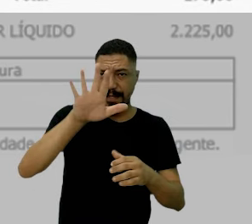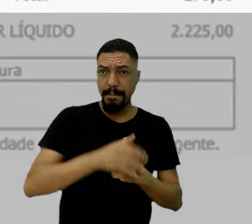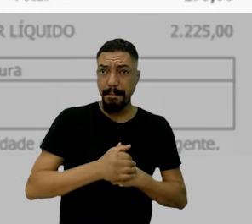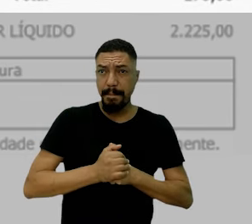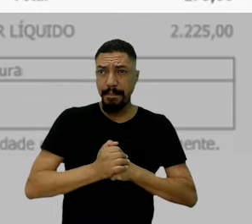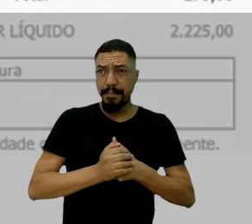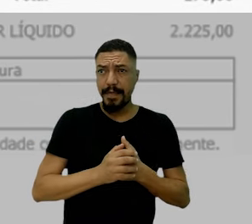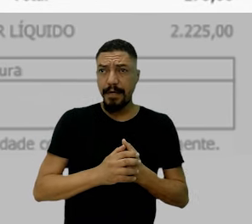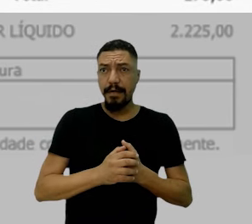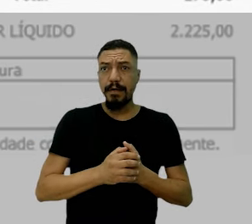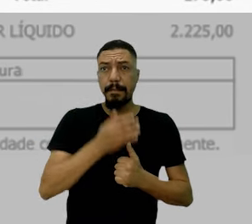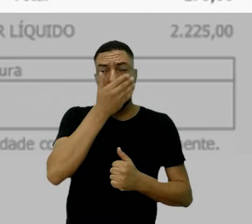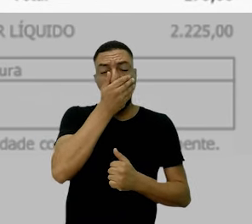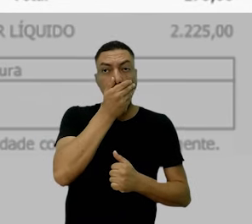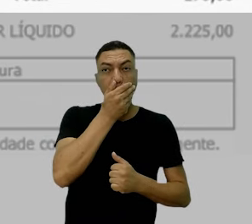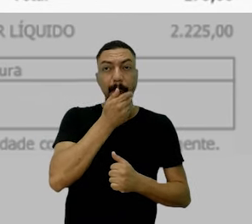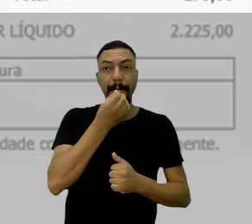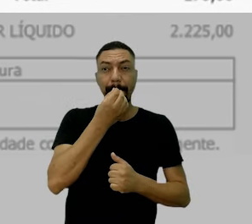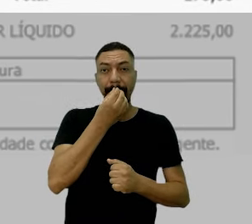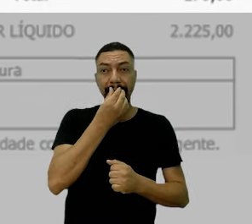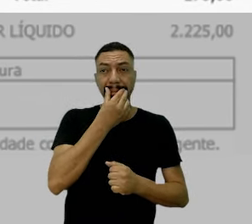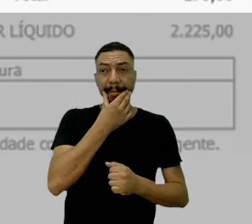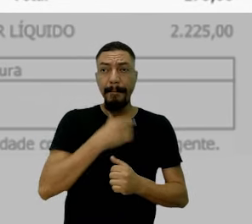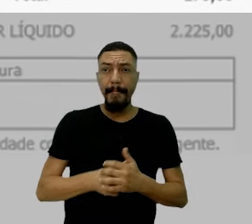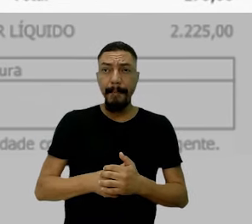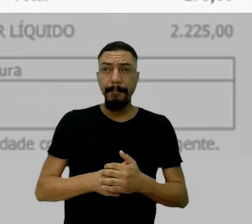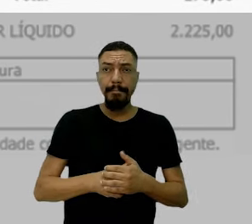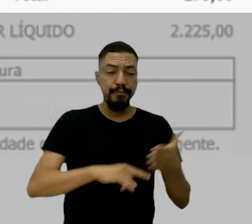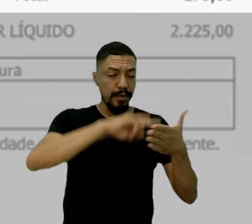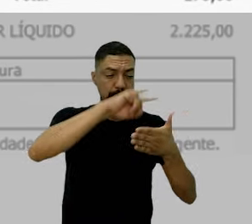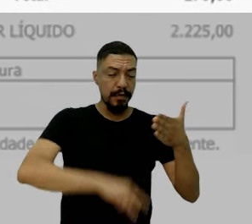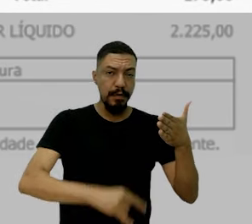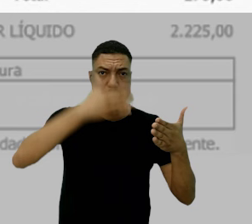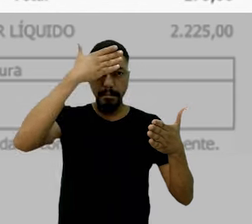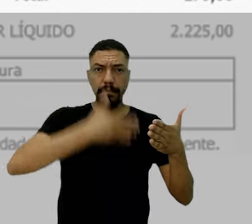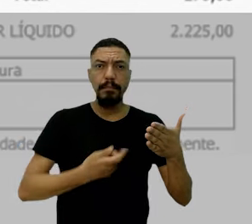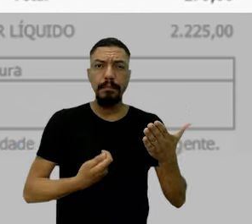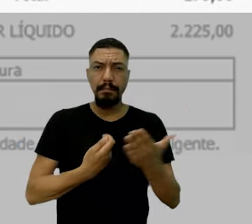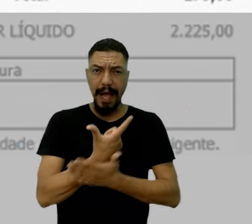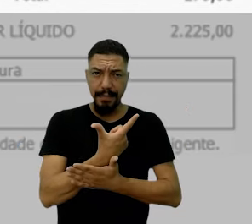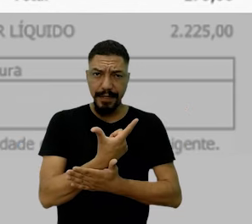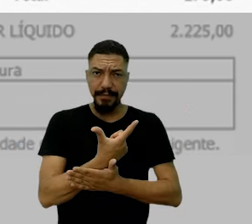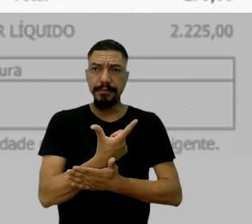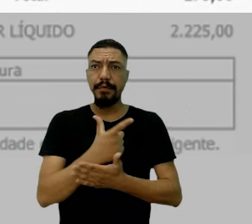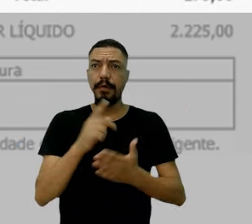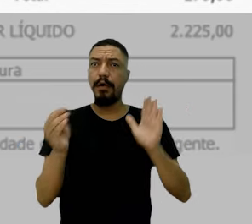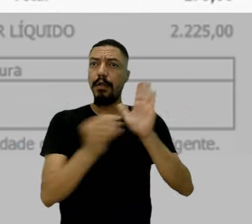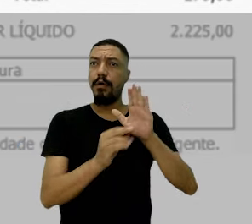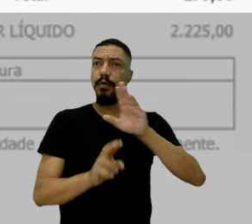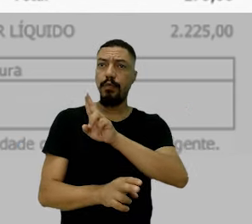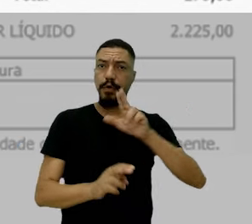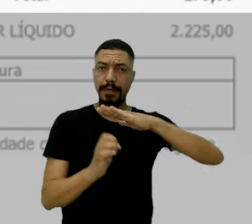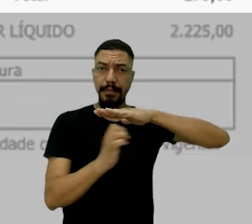volto. Então, gente, voltando aqui. Recibo de pagamento, né? Então vai ter lá